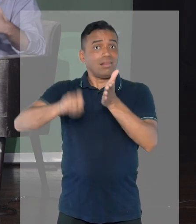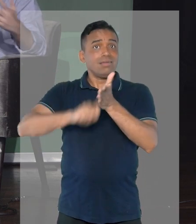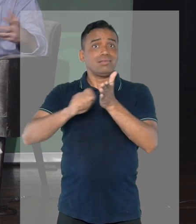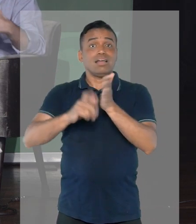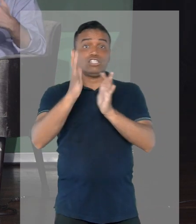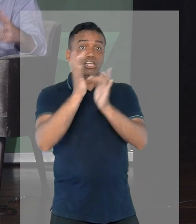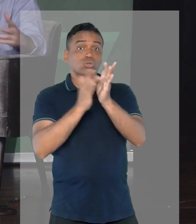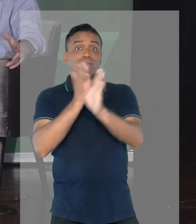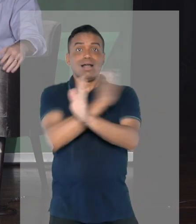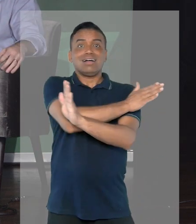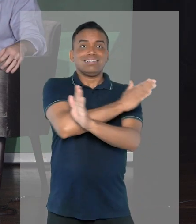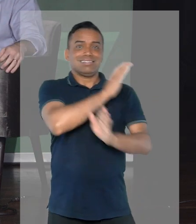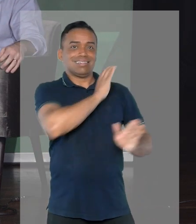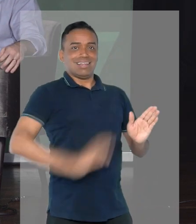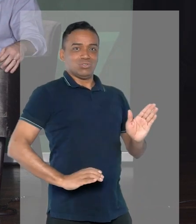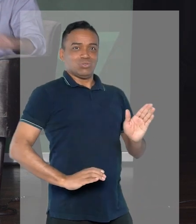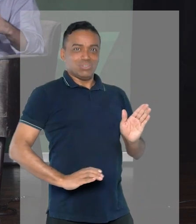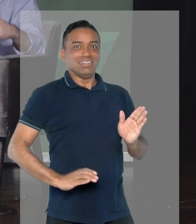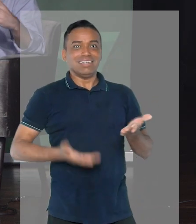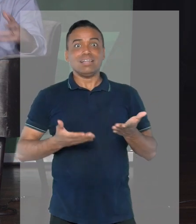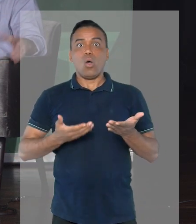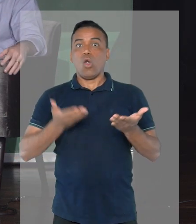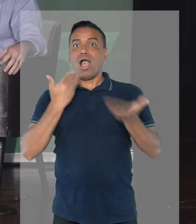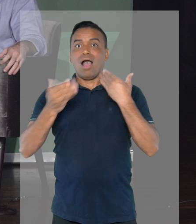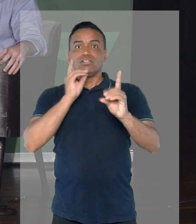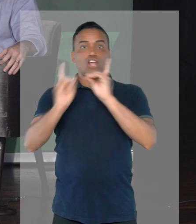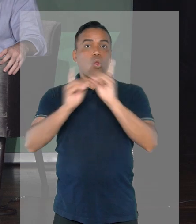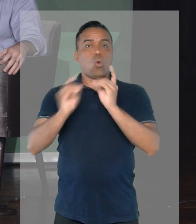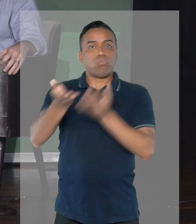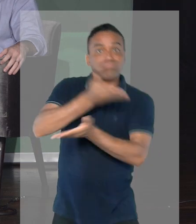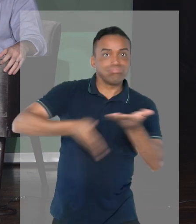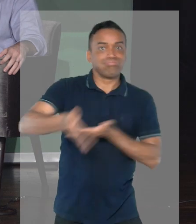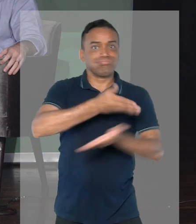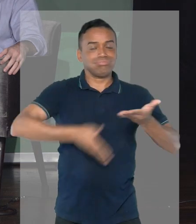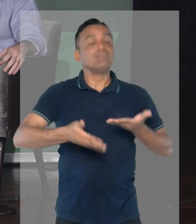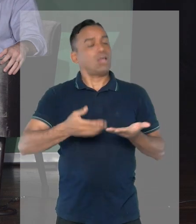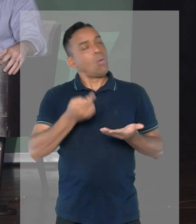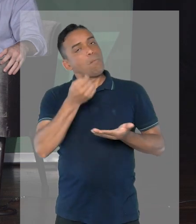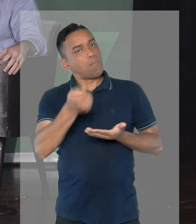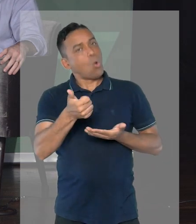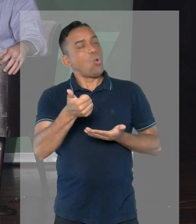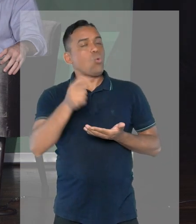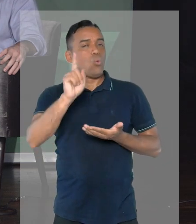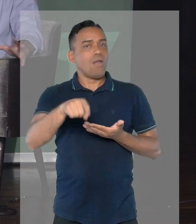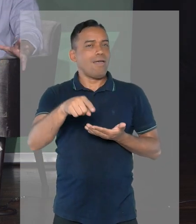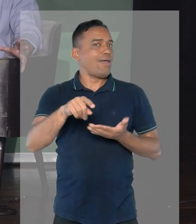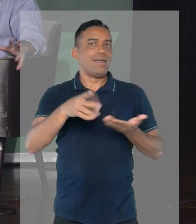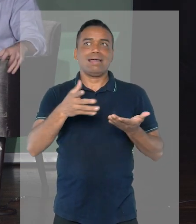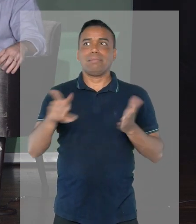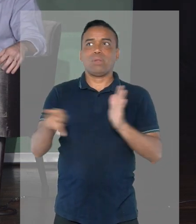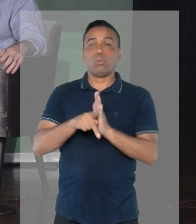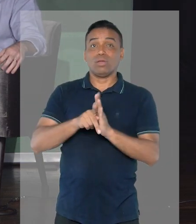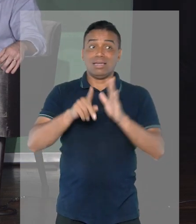está muito atrelada à tradição com a qual ele dialogou. Então, acho que é um pouco isso. Assim, tem o simples e